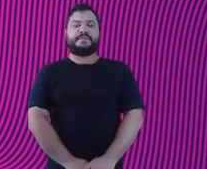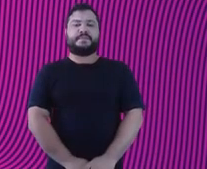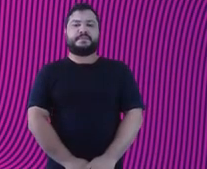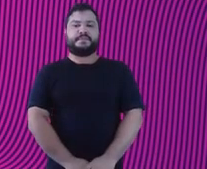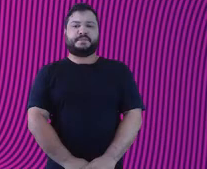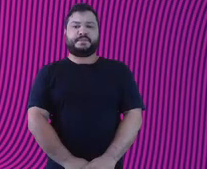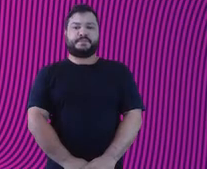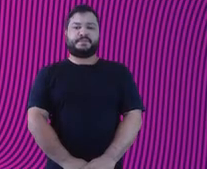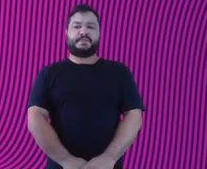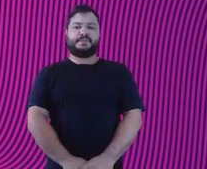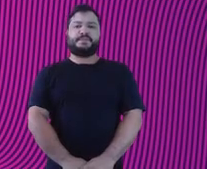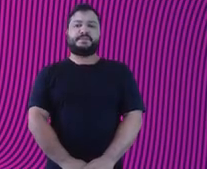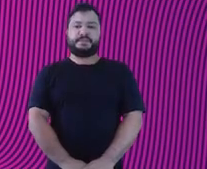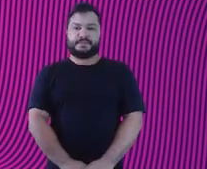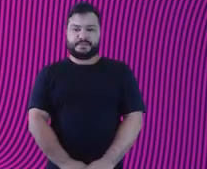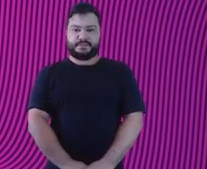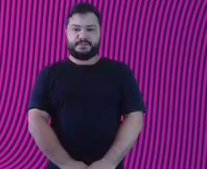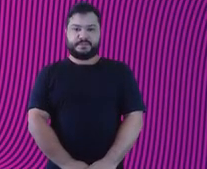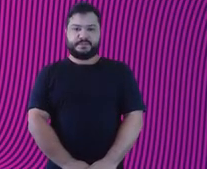Não sei se o Ricardo...